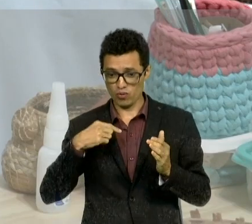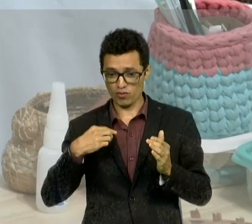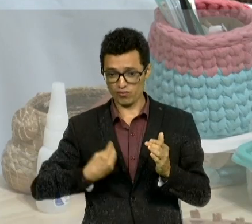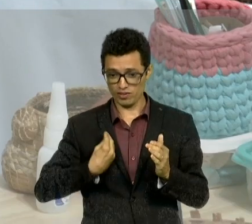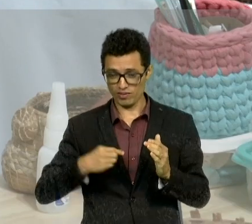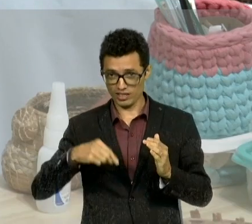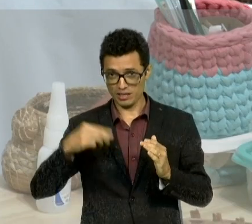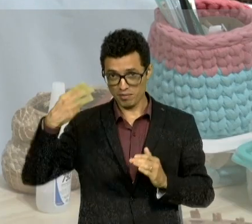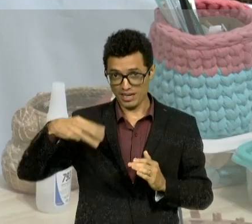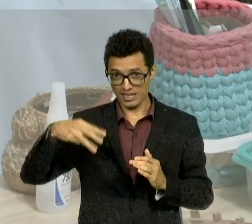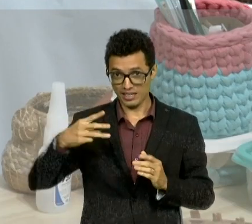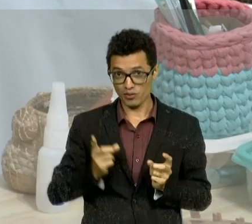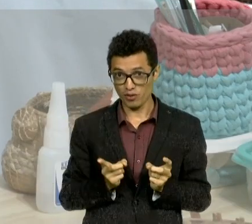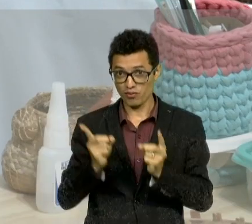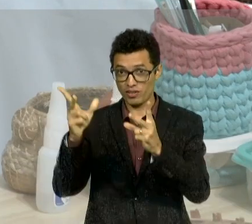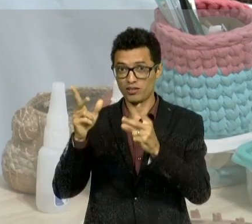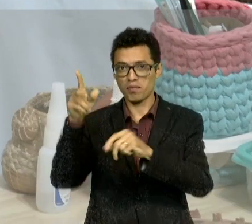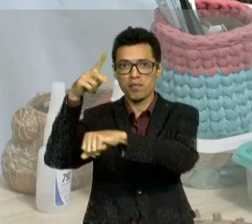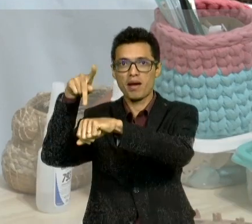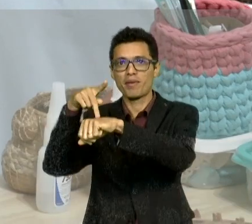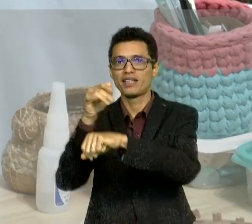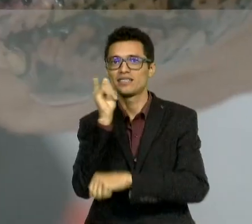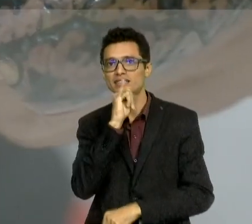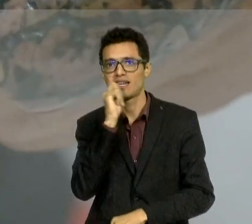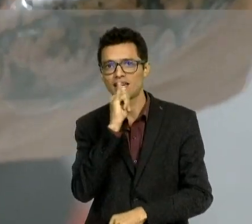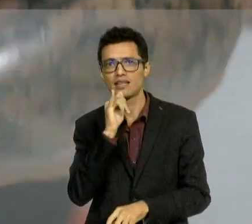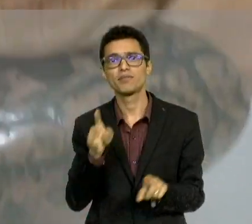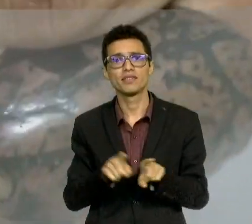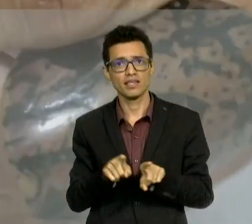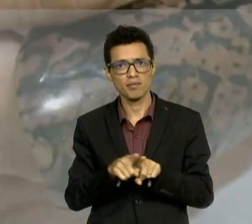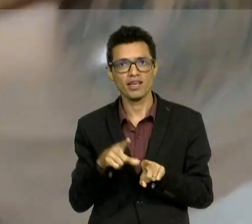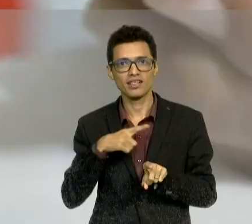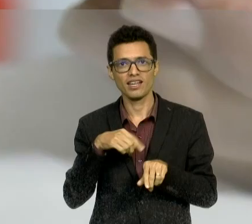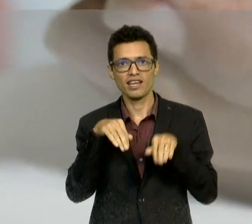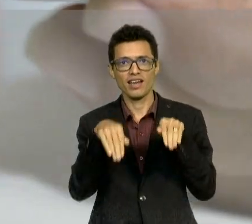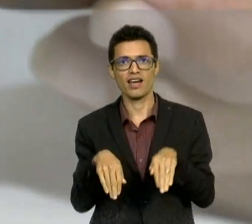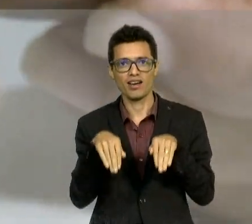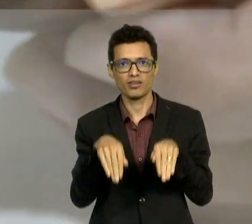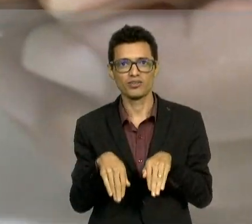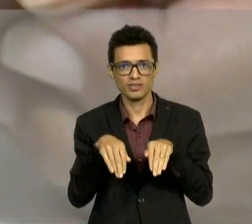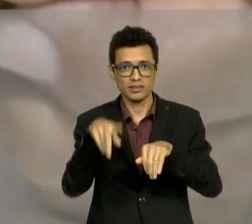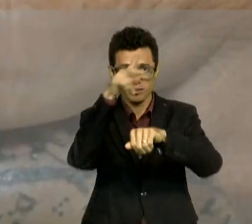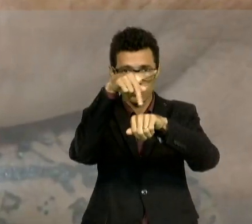Itália. Possivelmente vai chegar agora uma Austrália para mim.